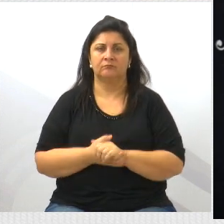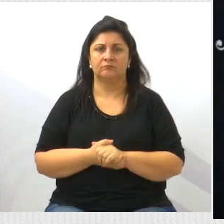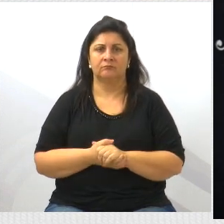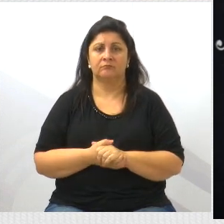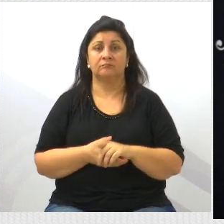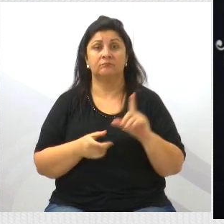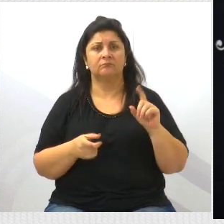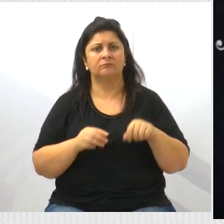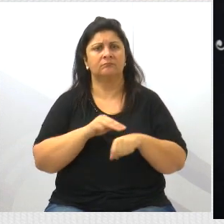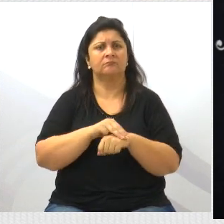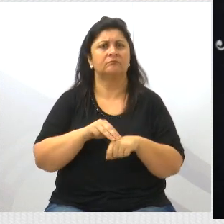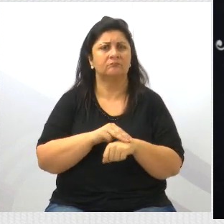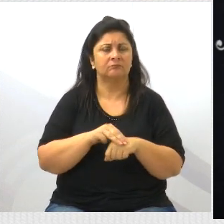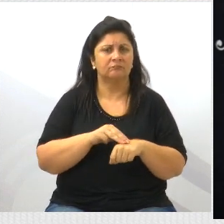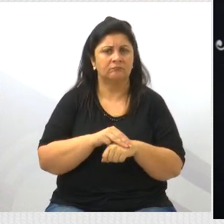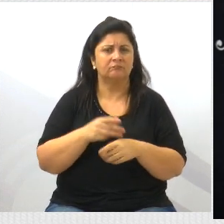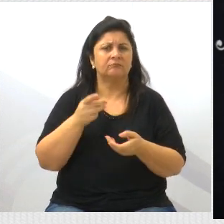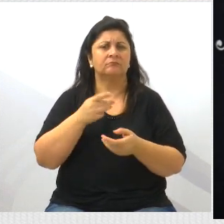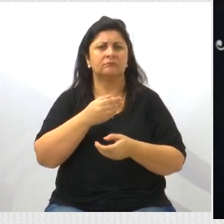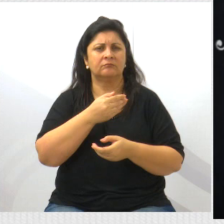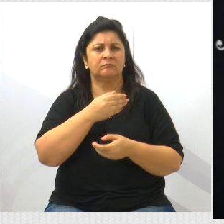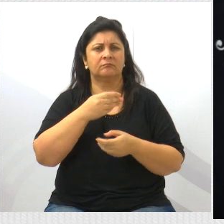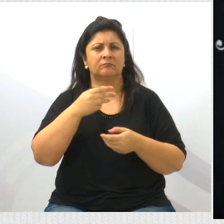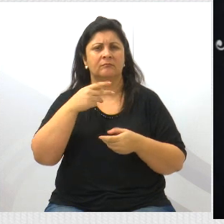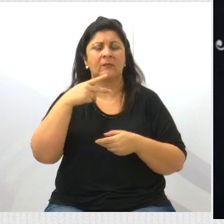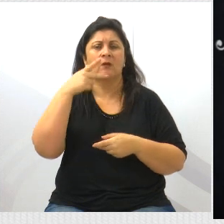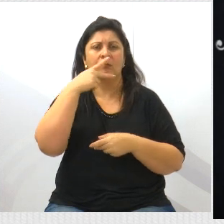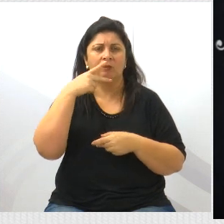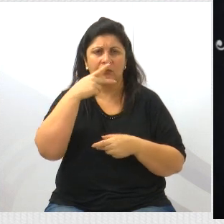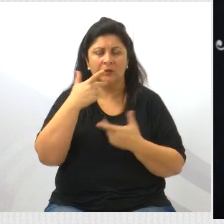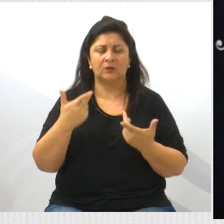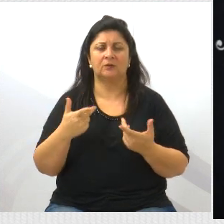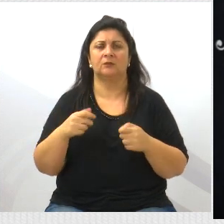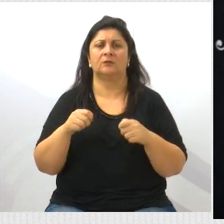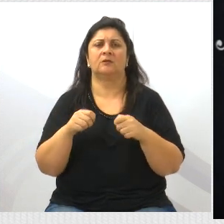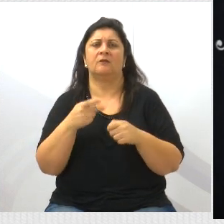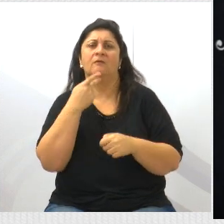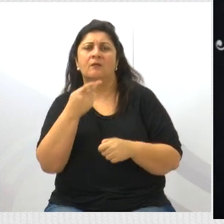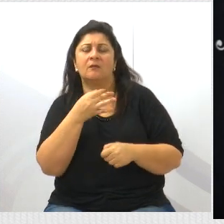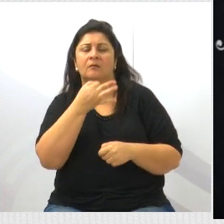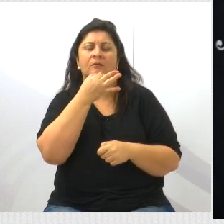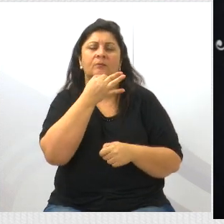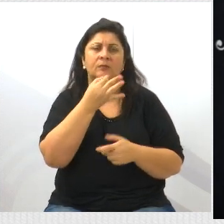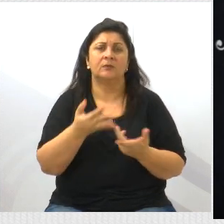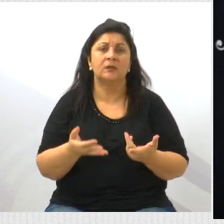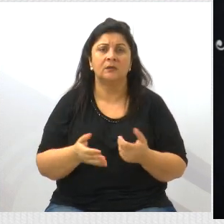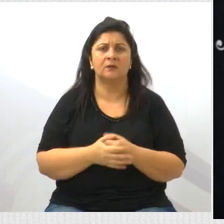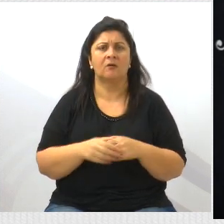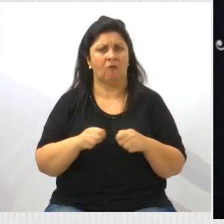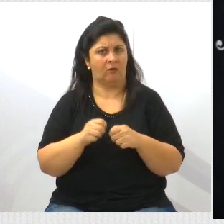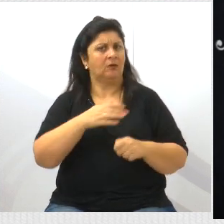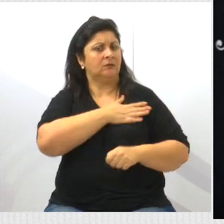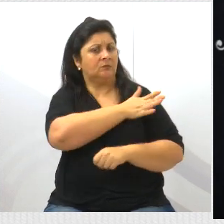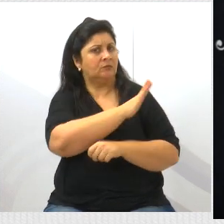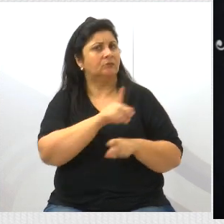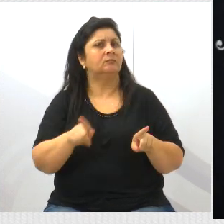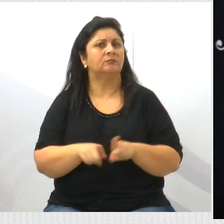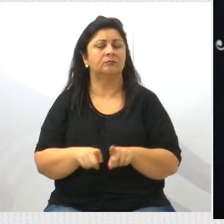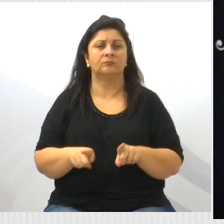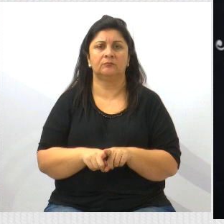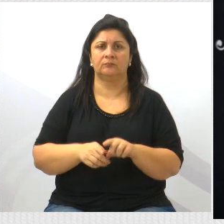discute políticas públicas da educação, lá a gente faz propostas, a gente faz repúdios, a gente faz